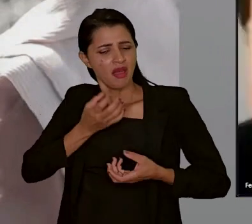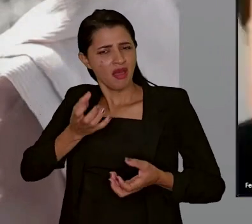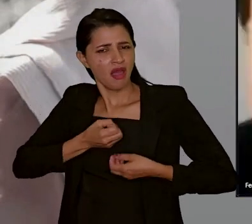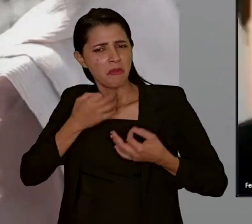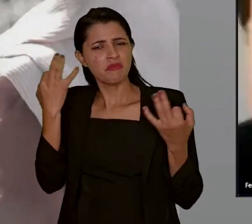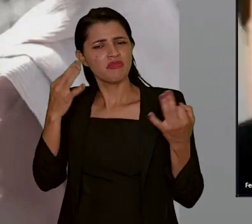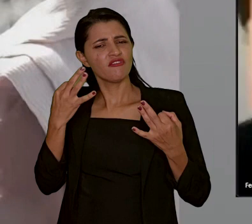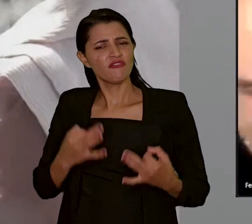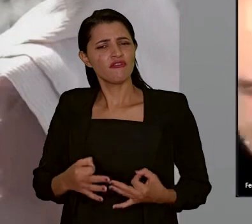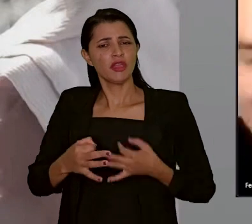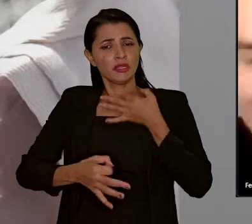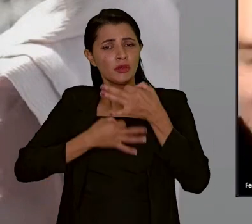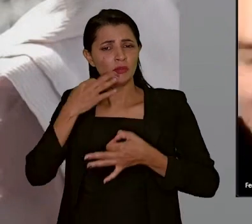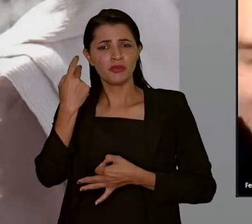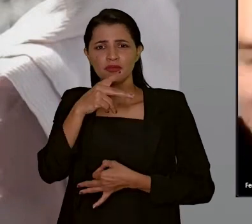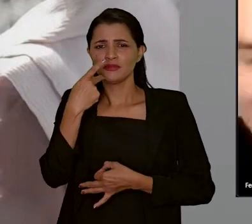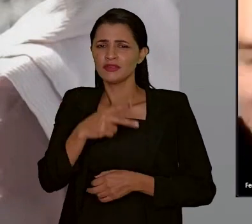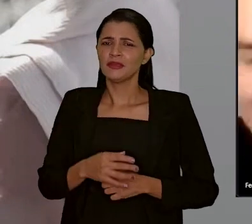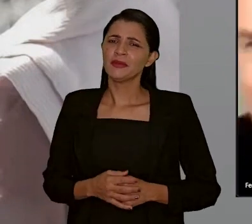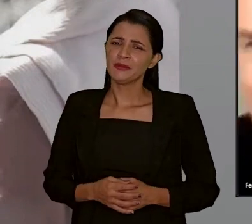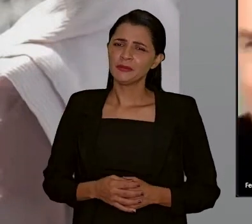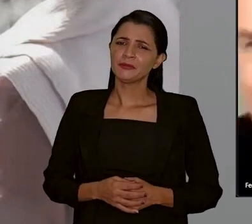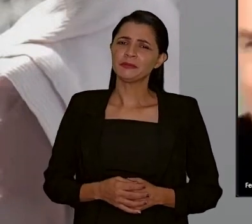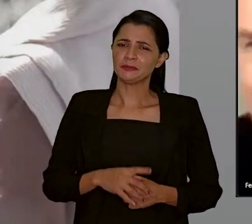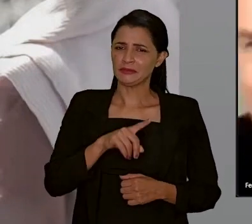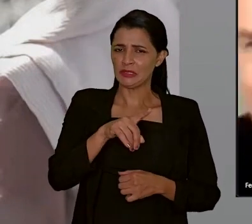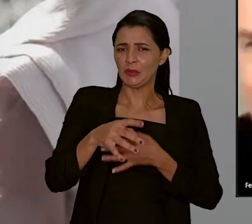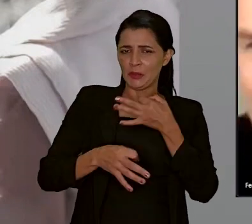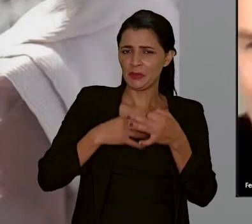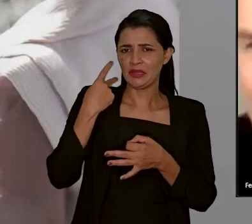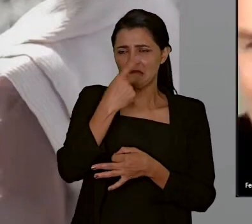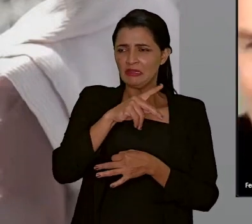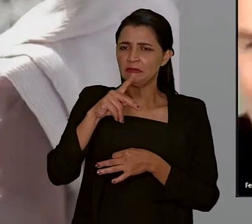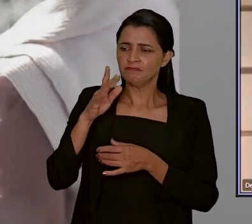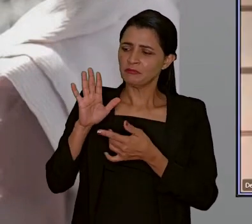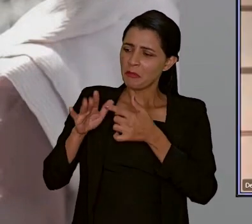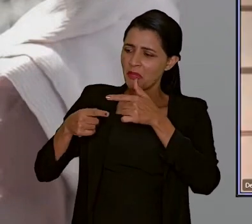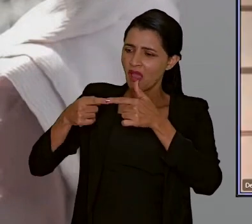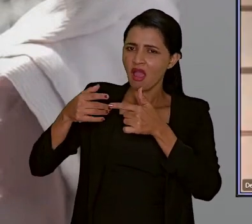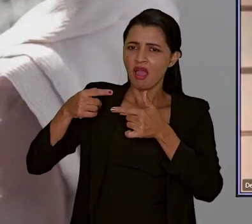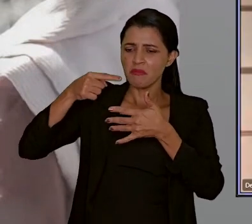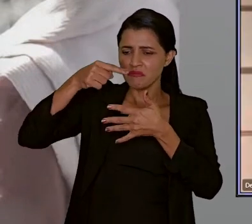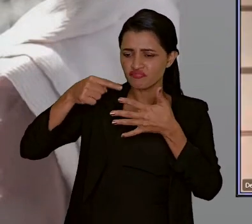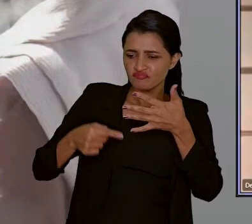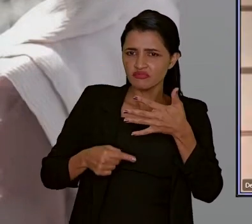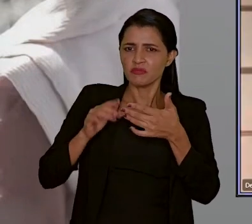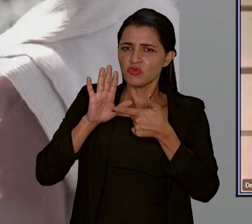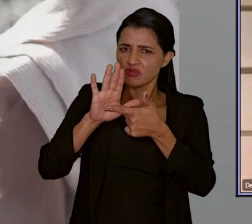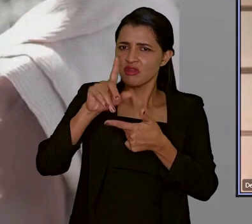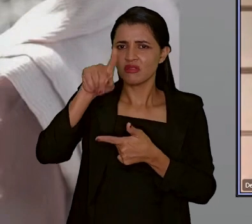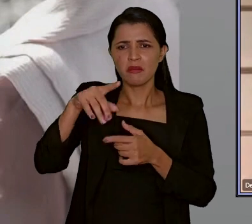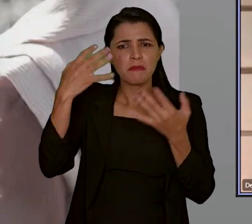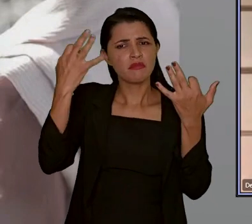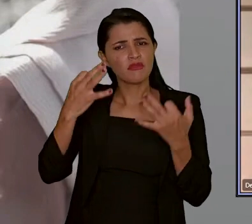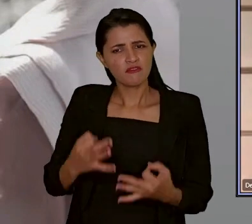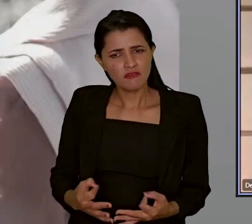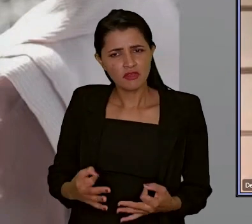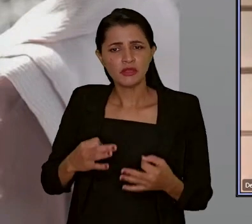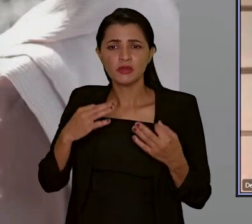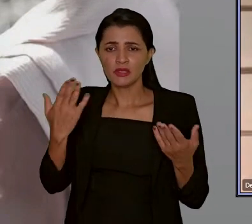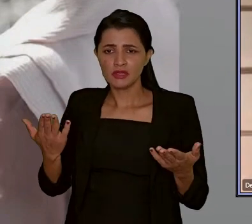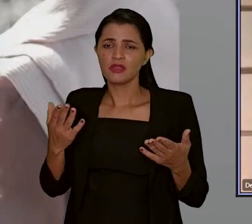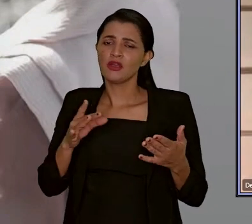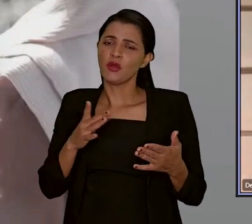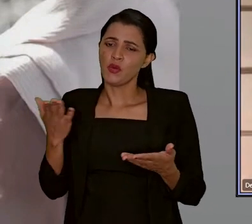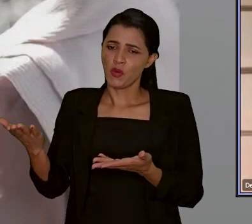seus argumentos. As ponderações dele trazidas aqui são perfeitas. Então, encaminho à doutora